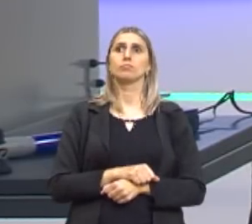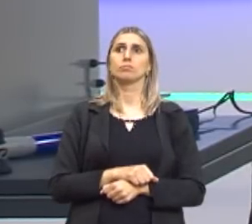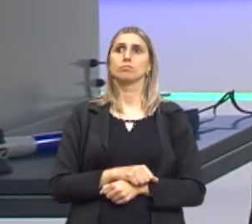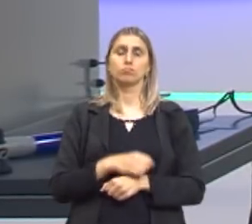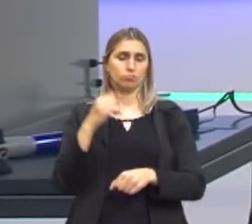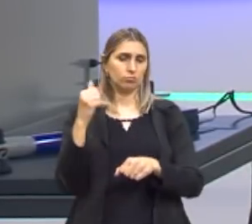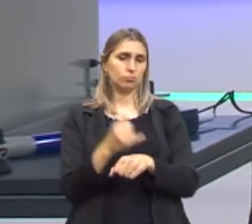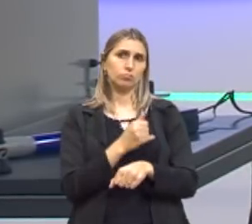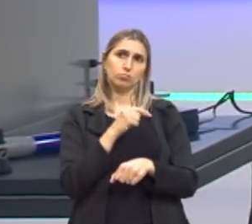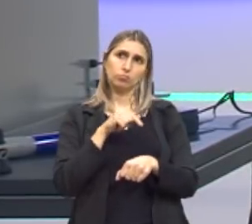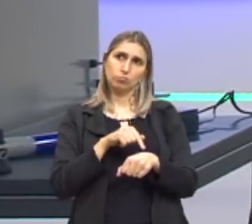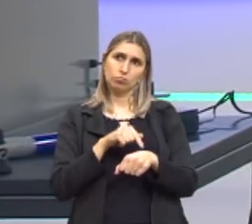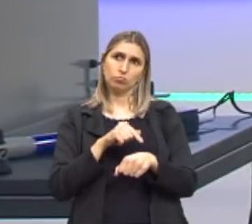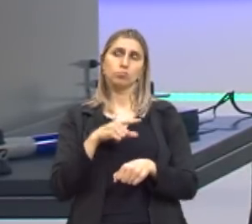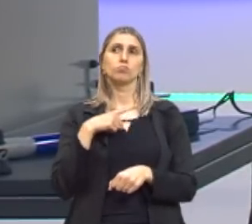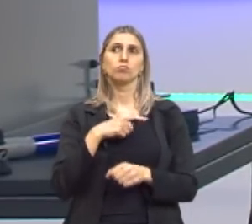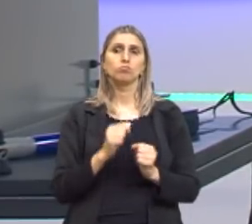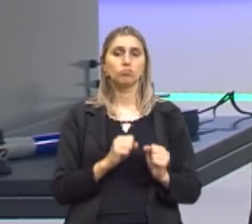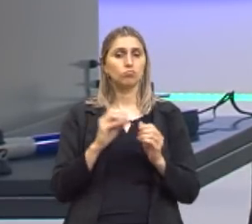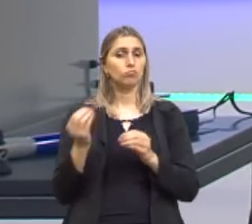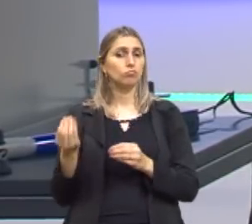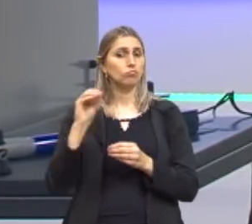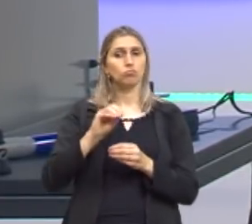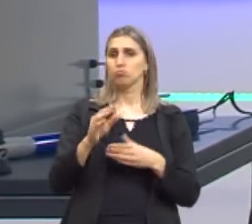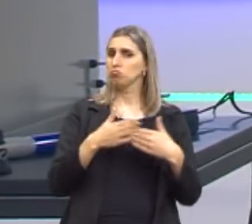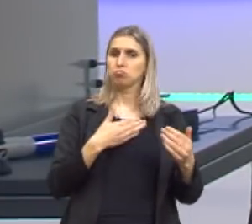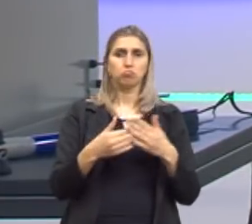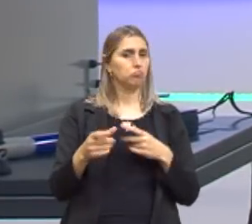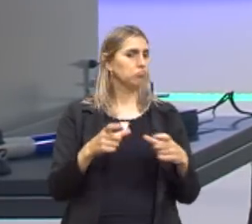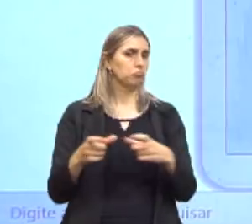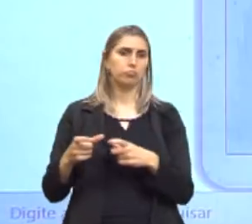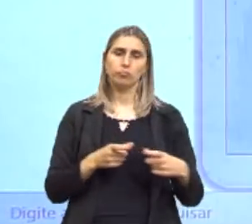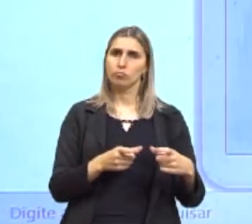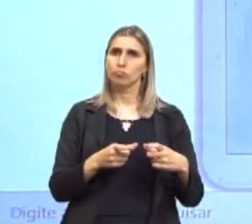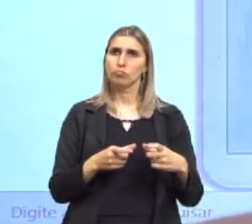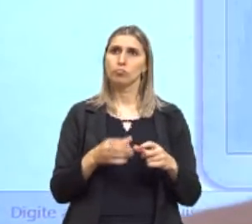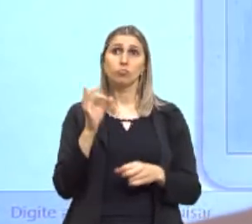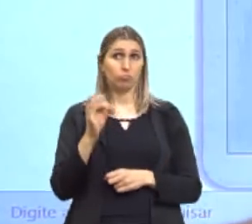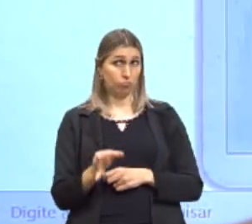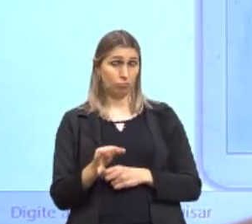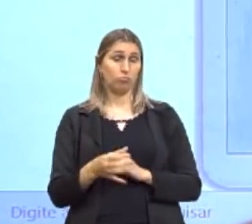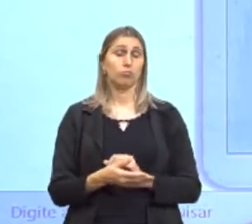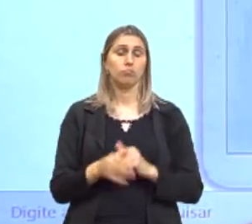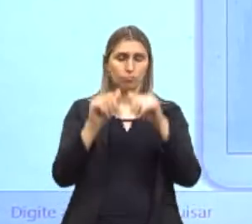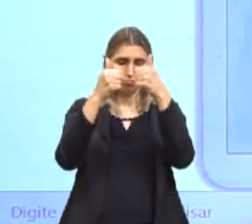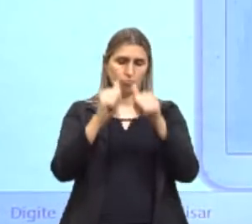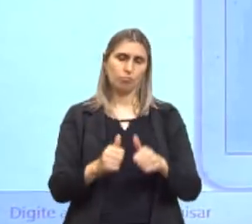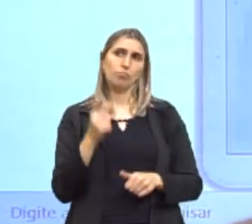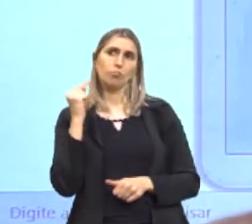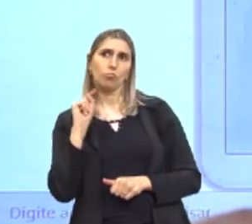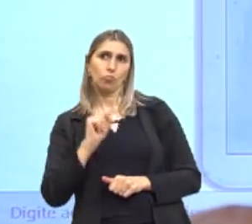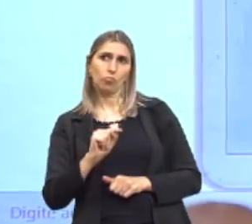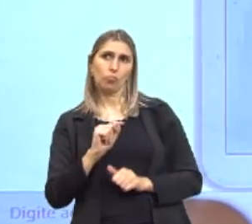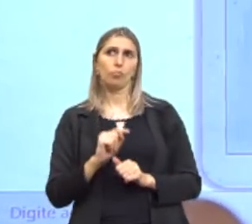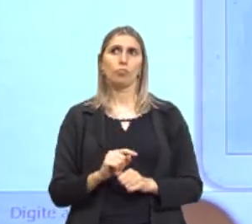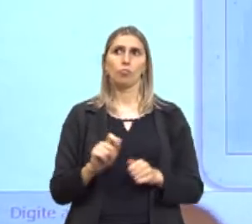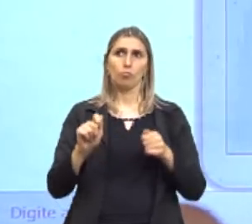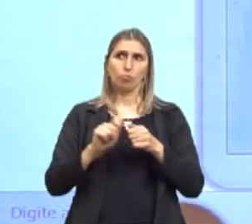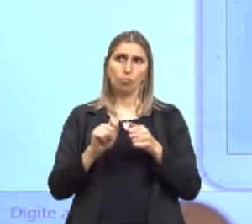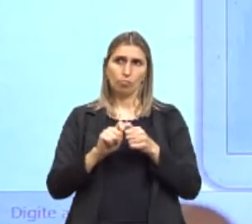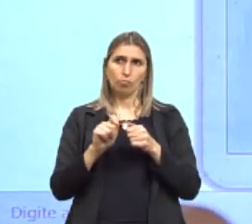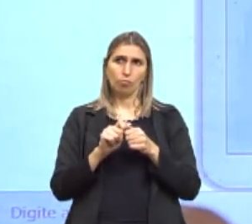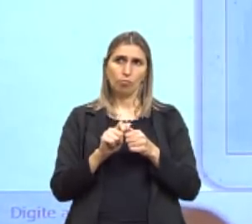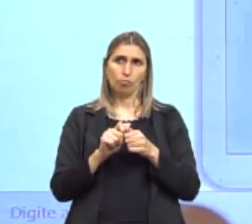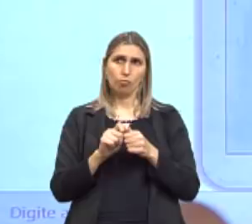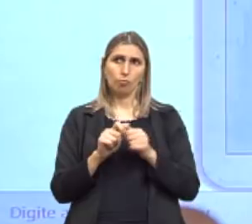um objeto aqui, eu posso colocar ele em qualquer lugar, certo? A imagem dele vai se formar, por